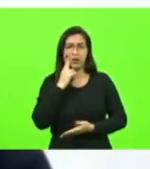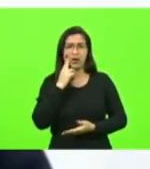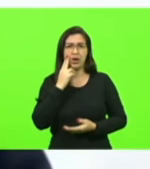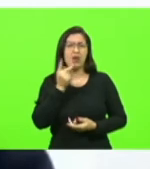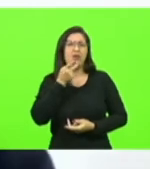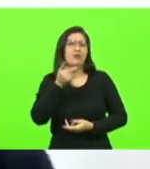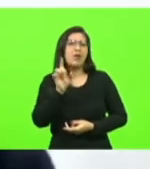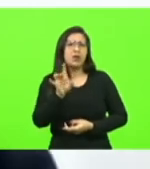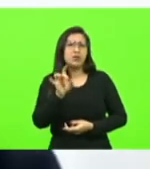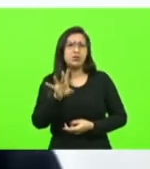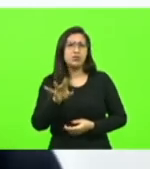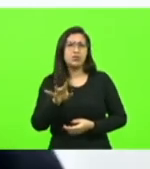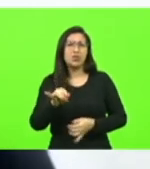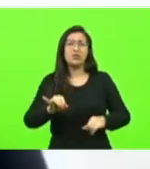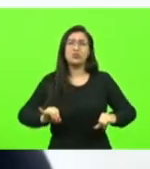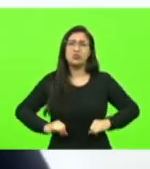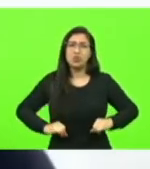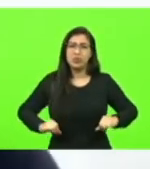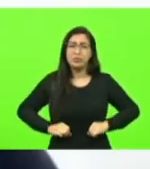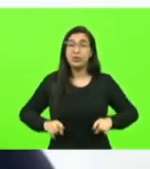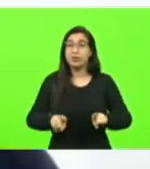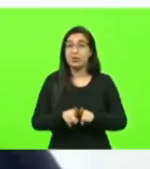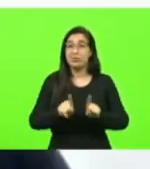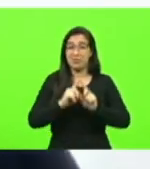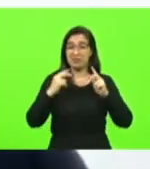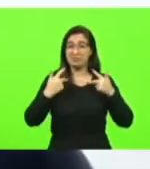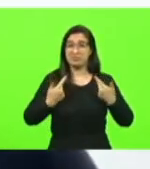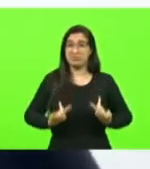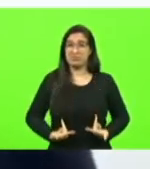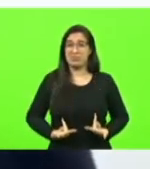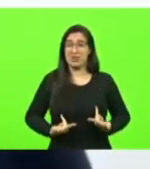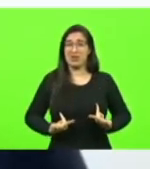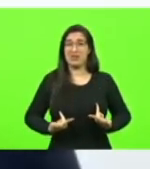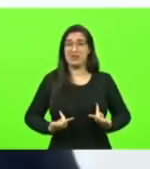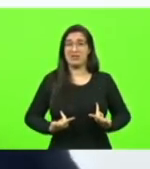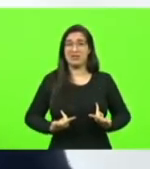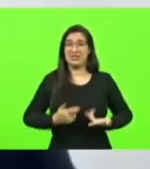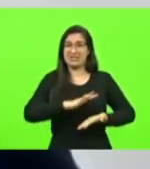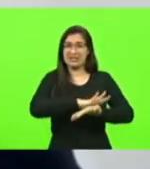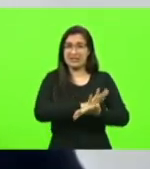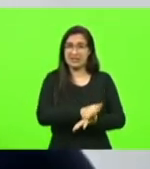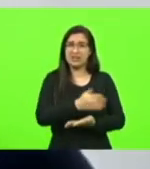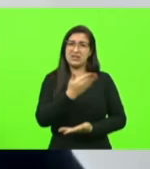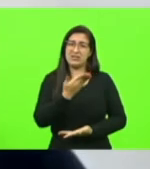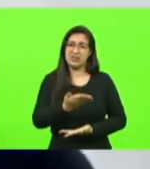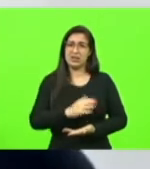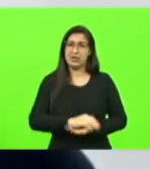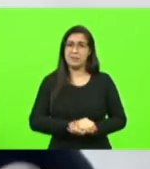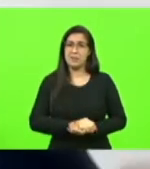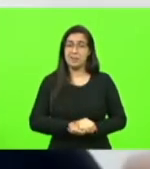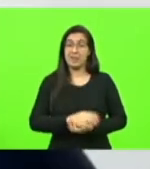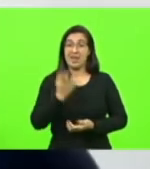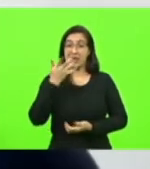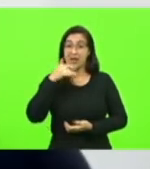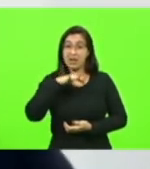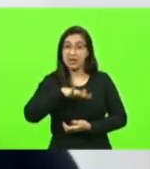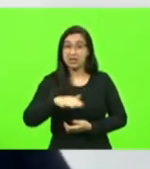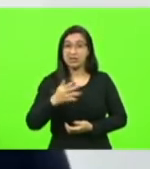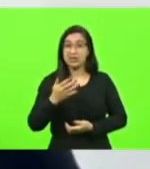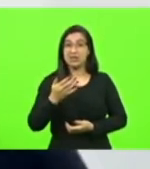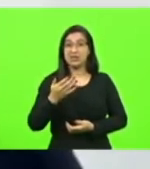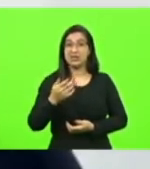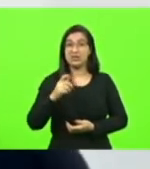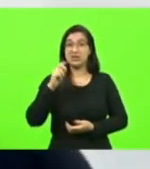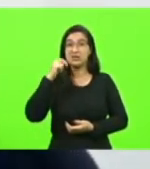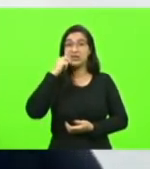e a desumanização dos negros. Então, vocês não tenham dúvida, as crianças negras saem menores das aulas